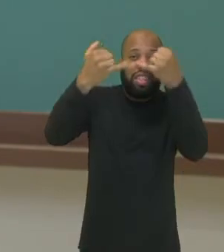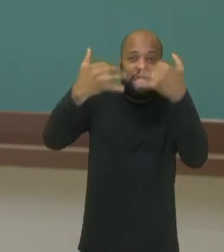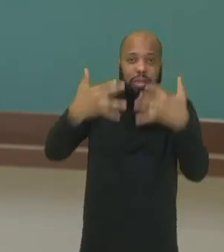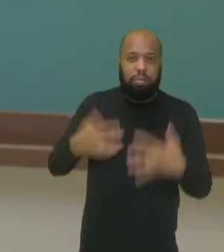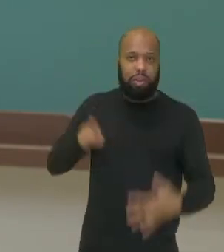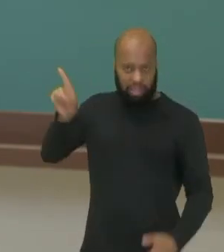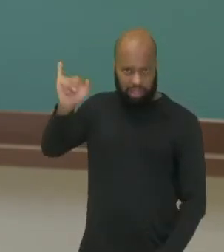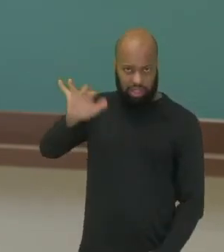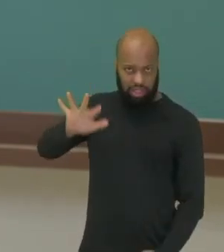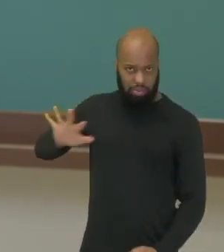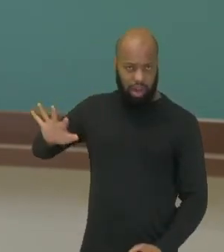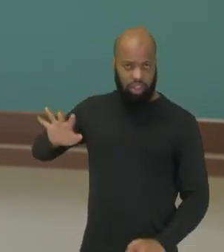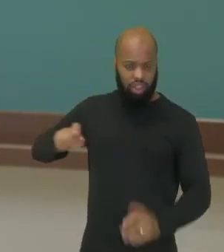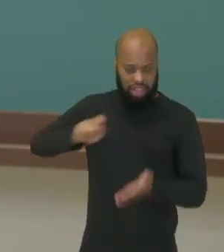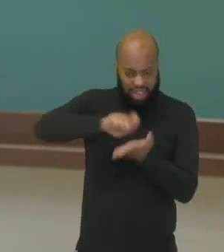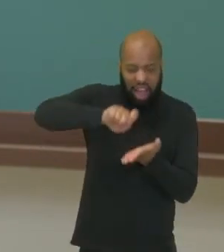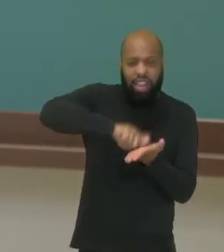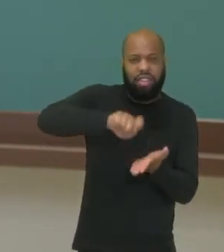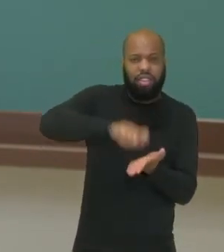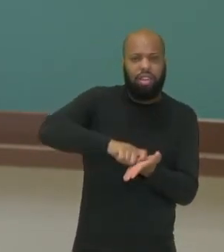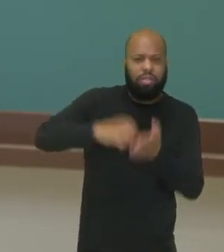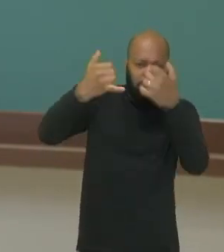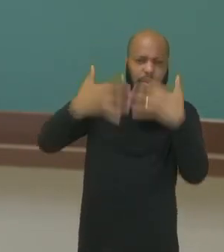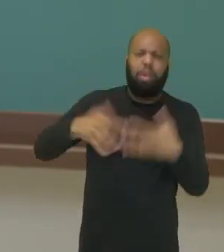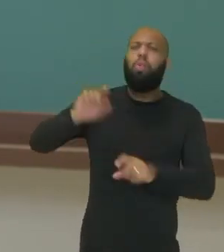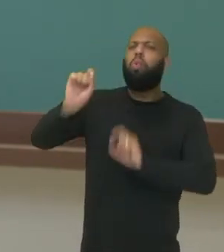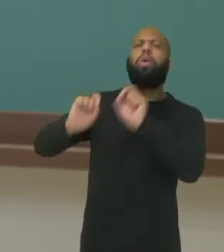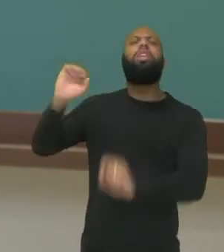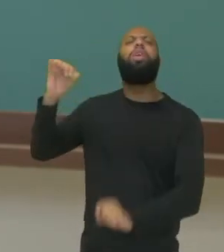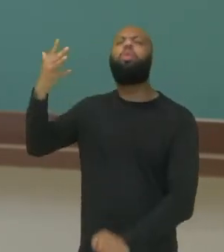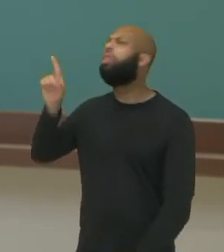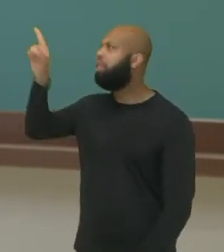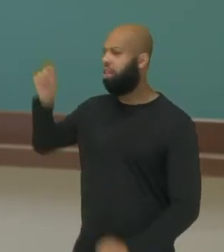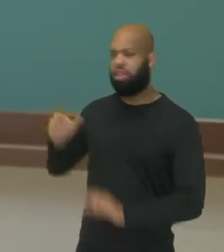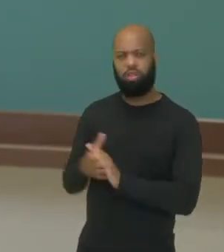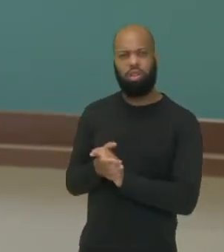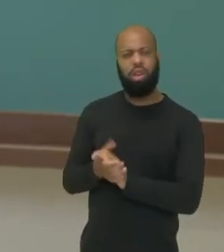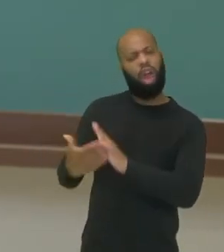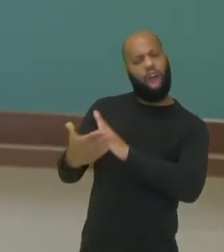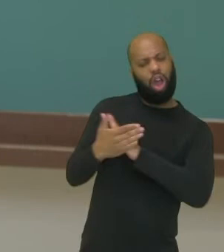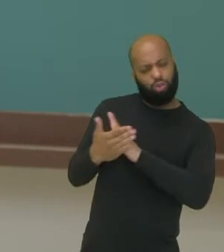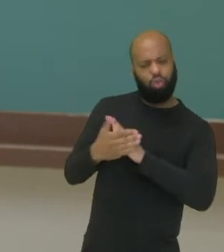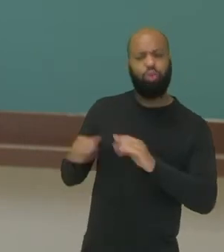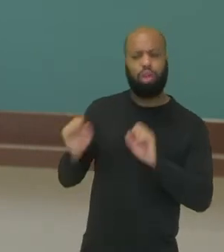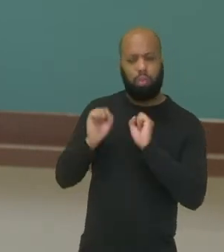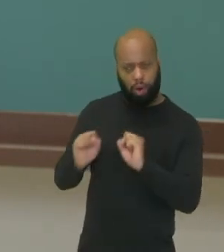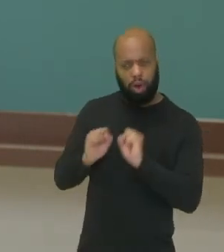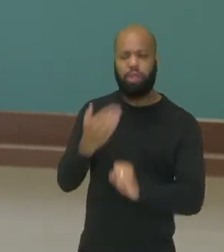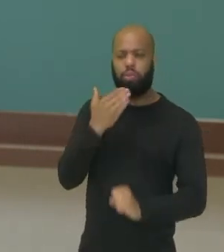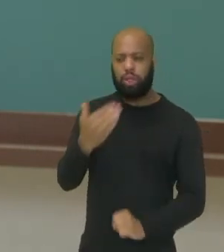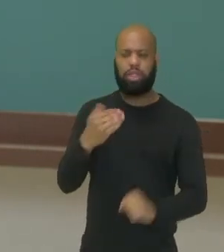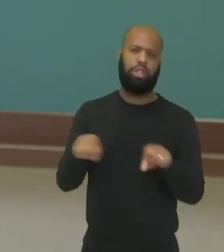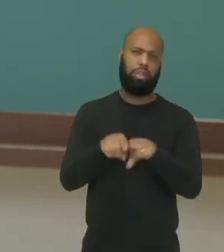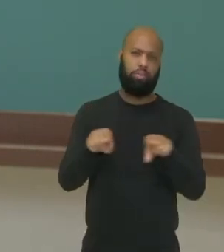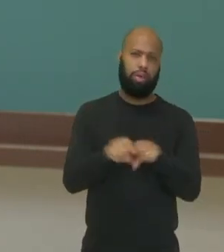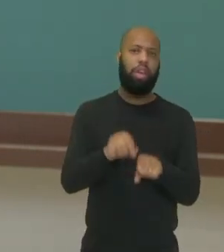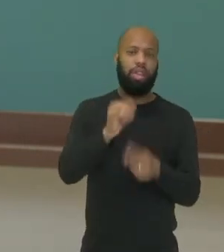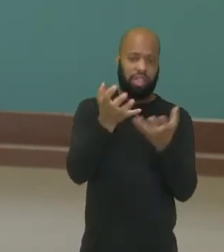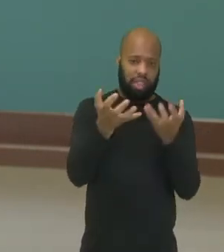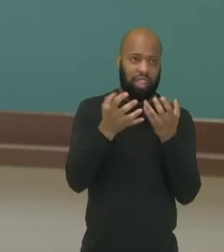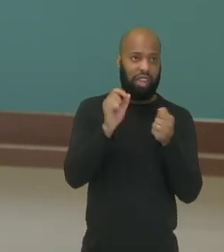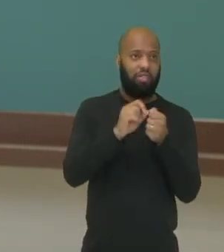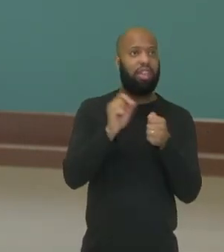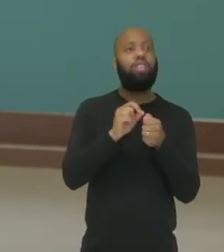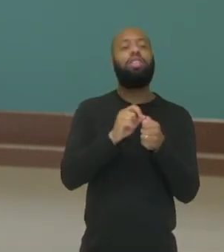ser? Tá com o caderno aí? Pode pedir ajuda, né, para o coleguinha, conversem sobre essa imagem. Se você quiser fazer uma